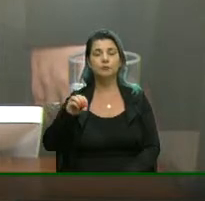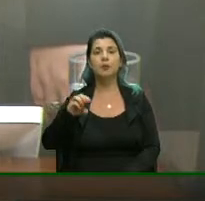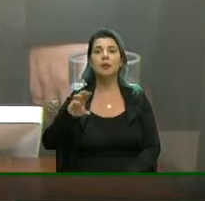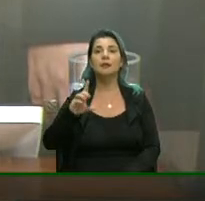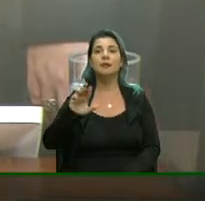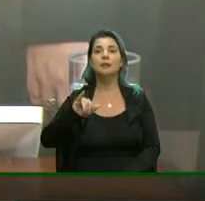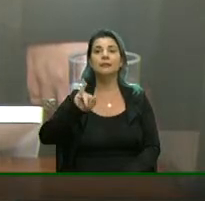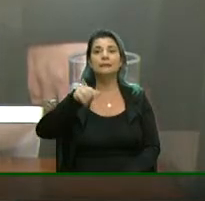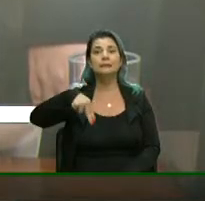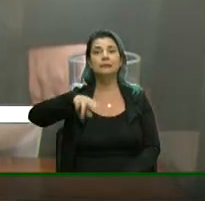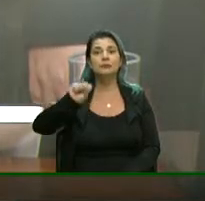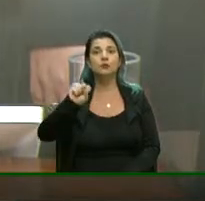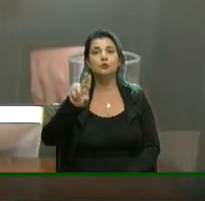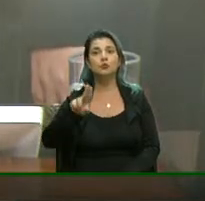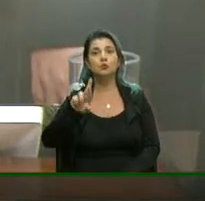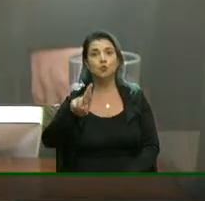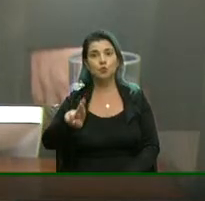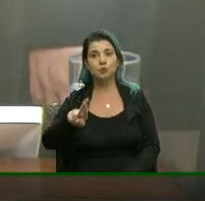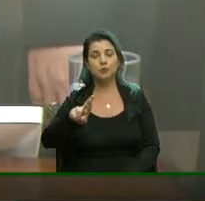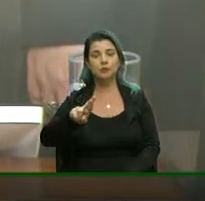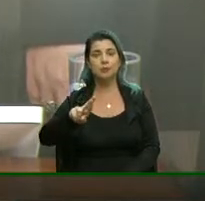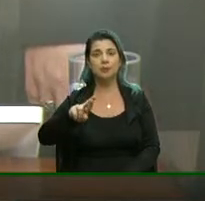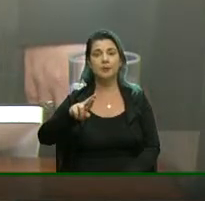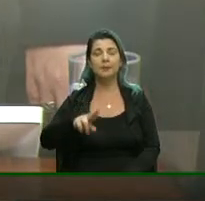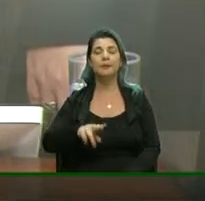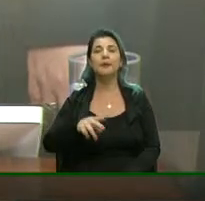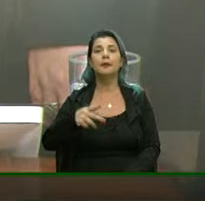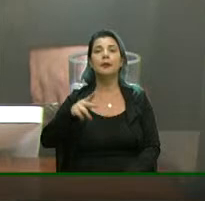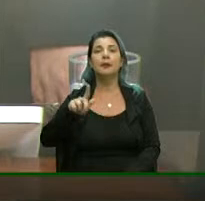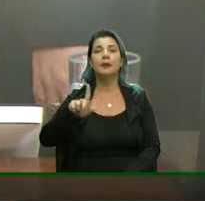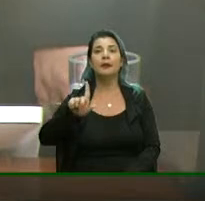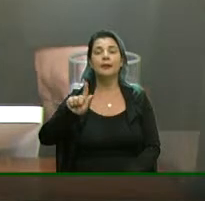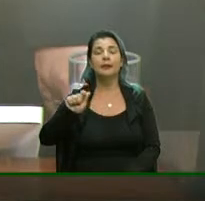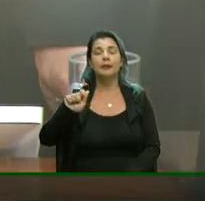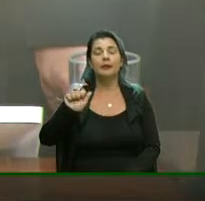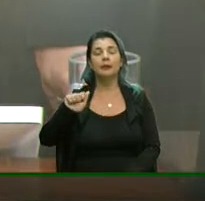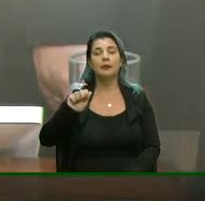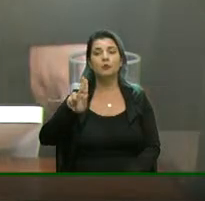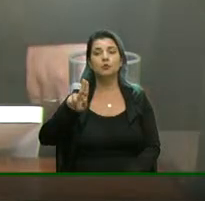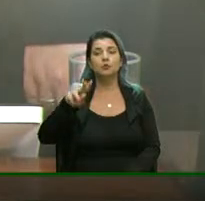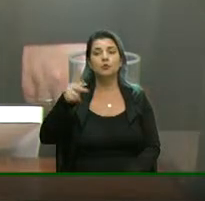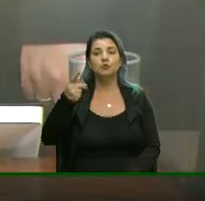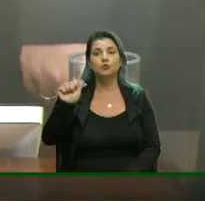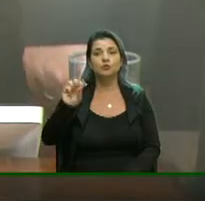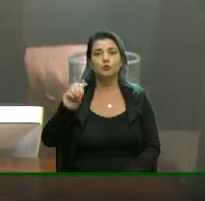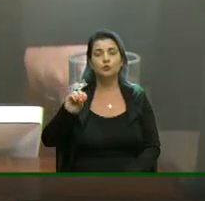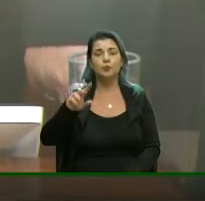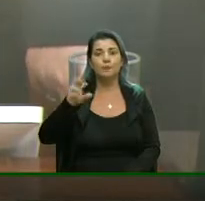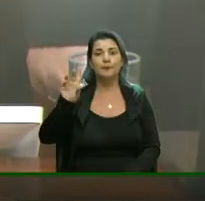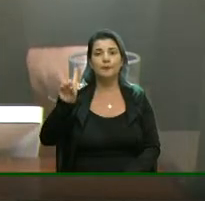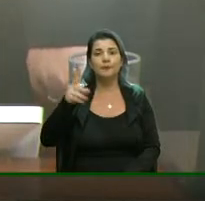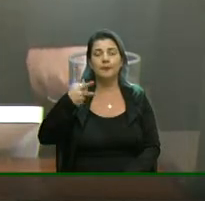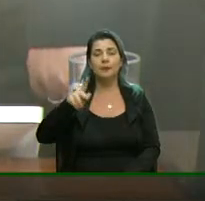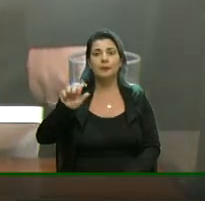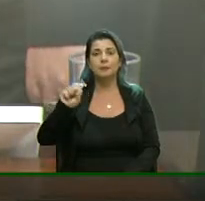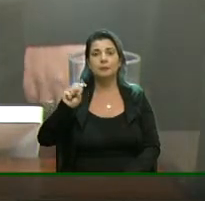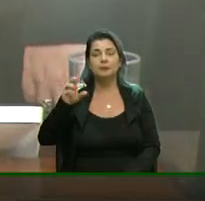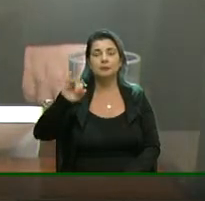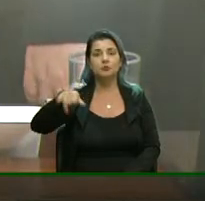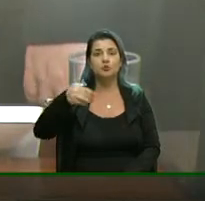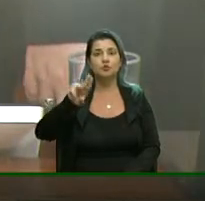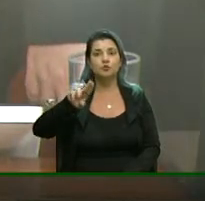Issur Kok, Partido Progressista, desiste. Gaúcho da Geral, PSD, desiste. Juliana